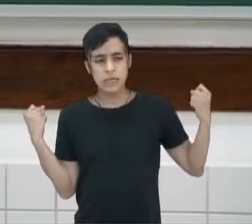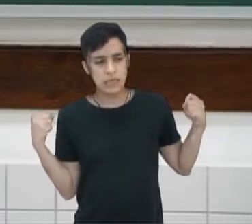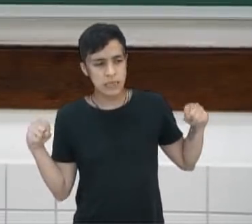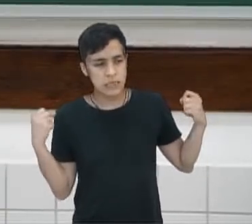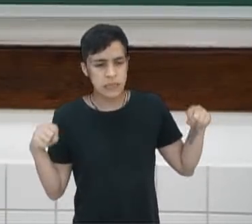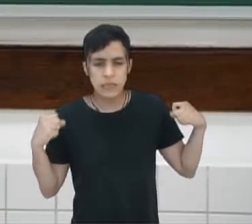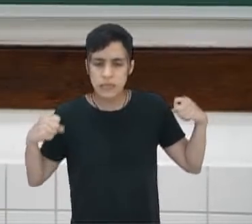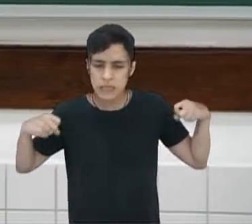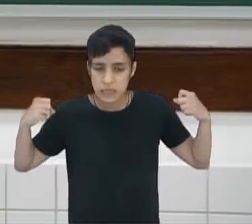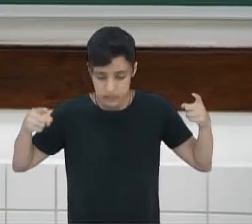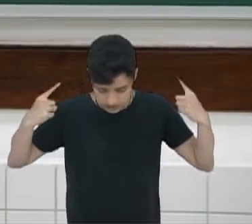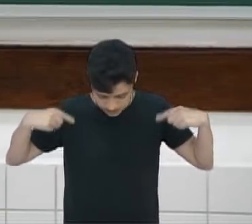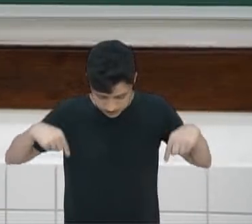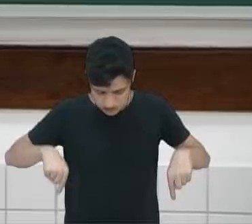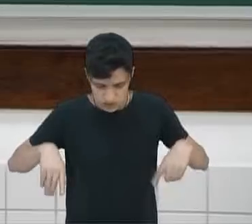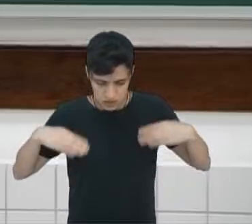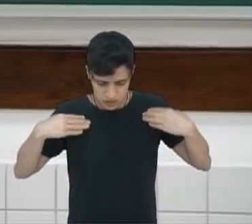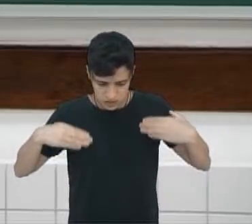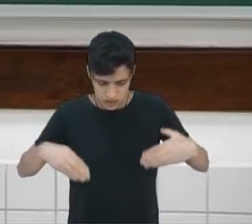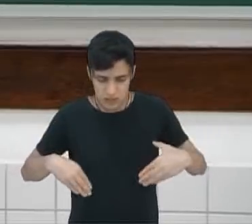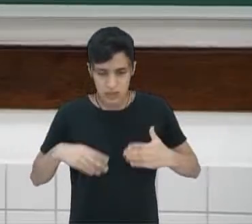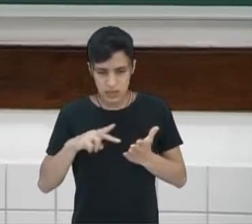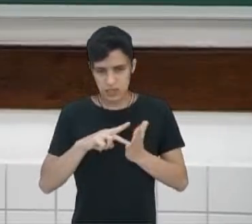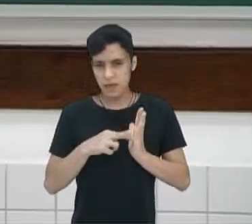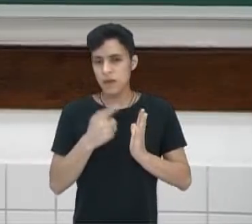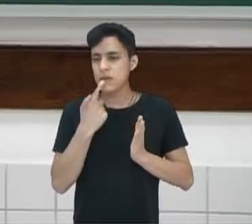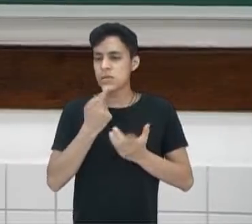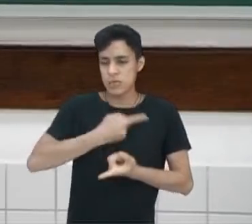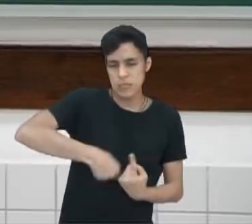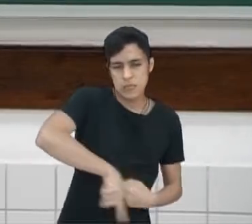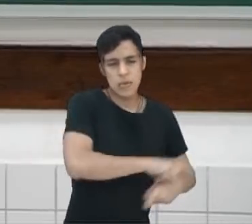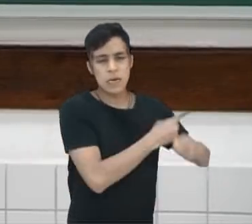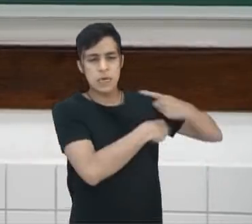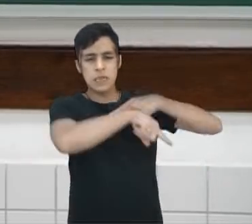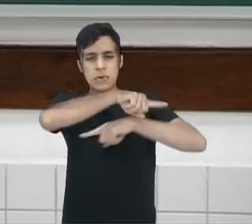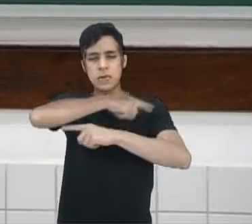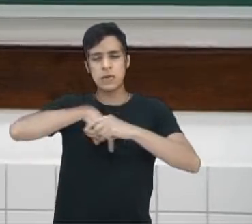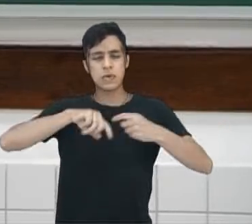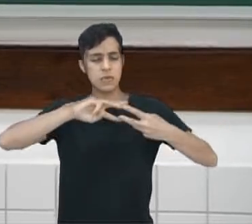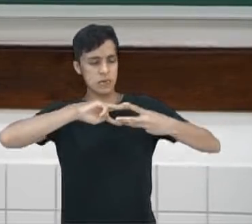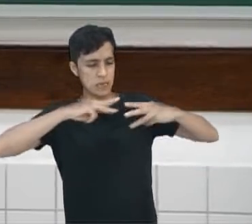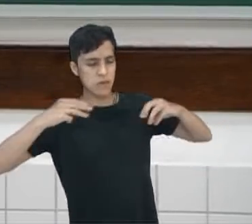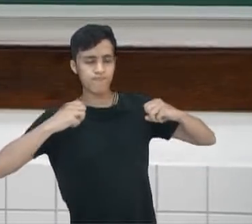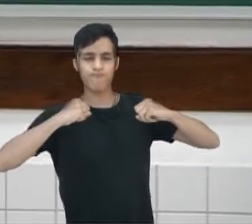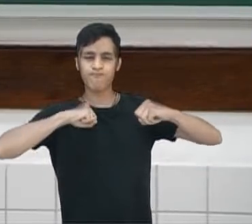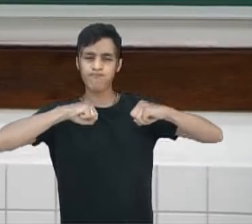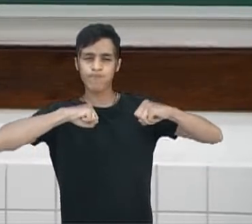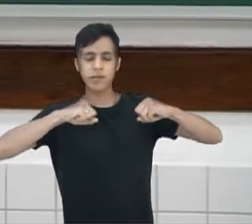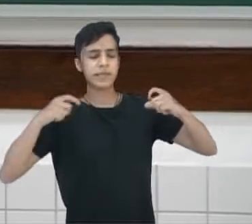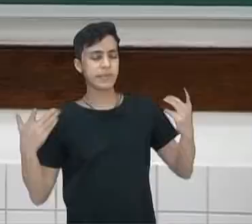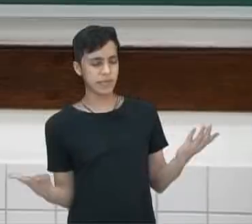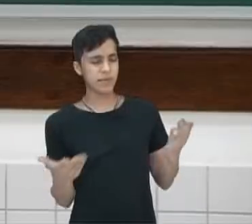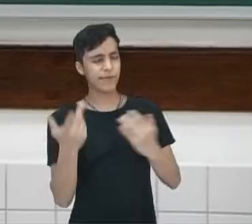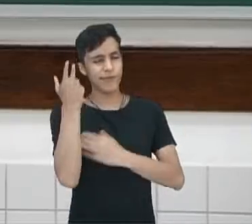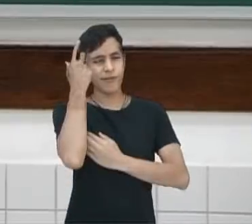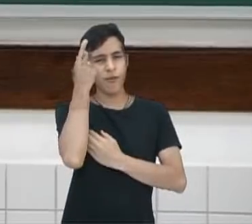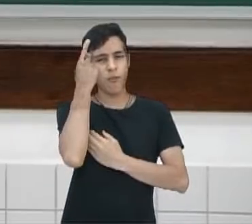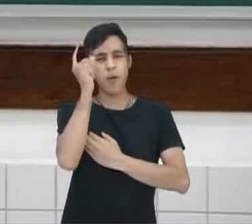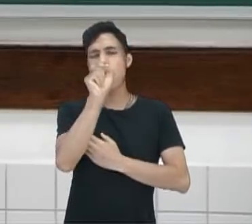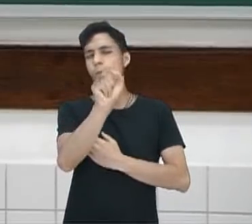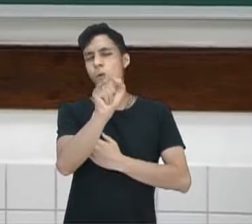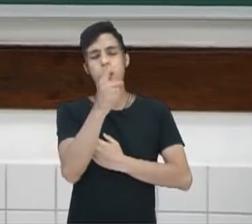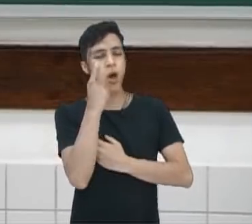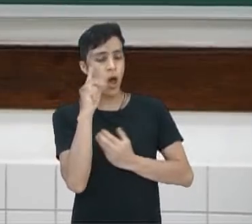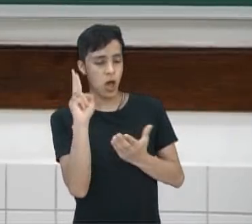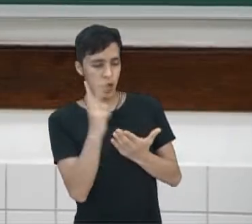exemplo, o seu corpo, né, o seu sangue está circulando mais rápido, os seus músculos estão ativos, e aí é normal que